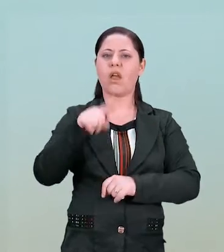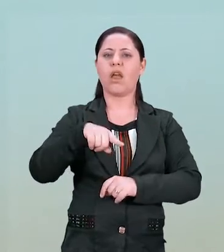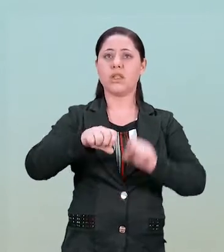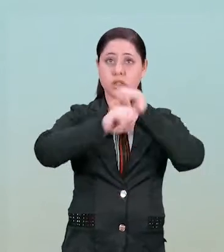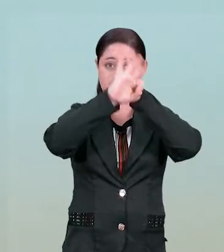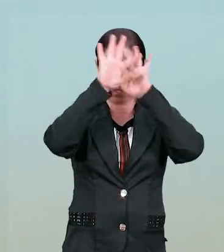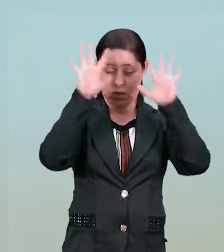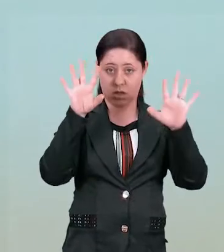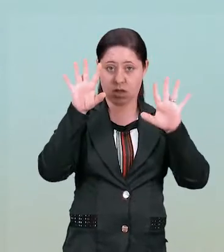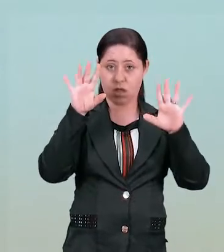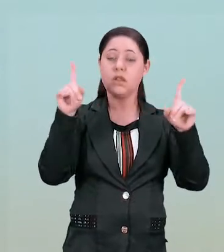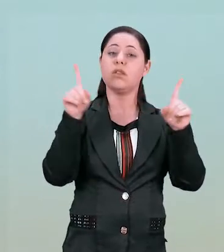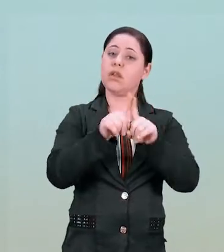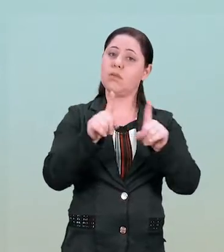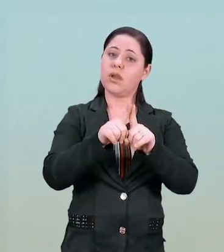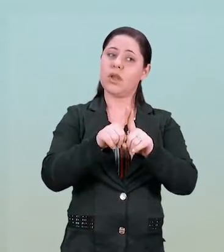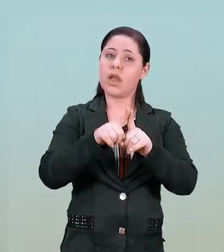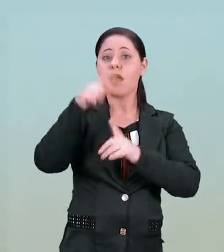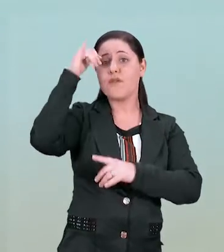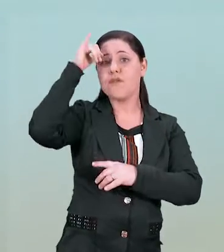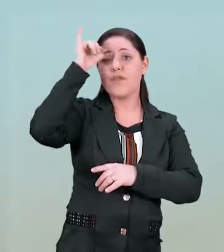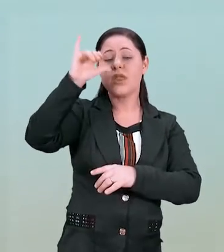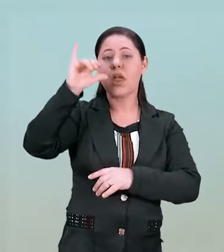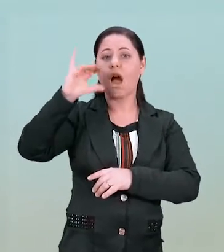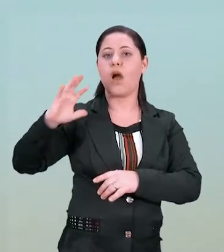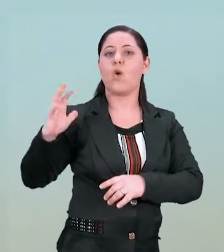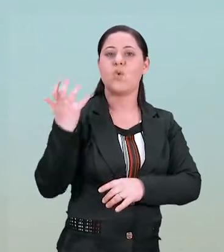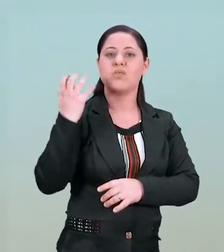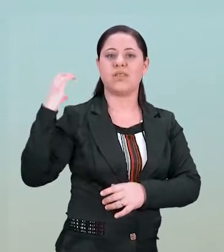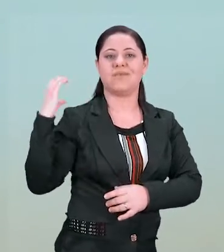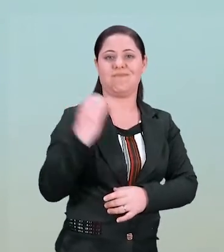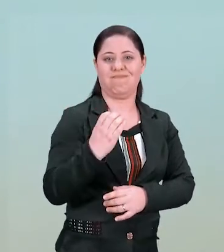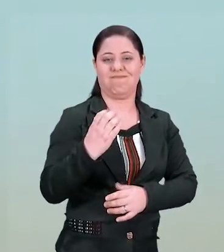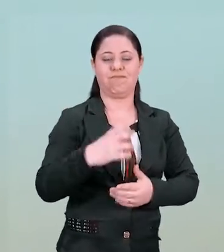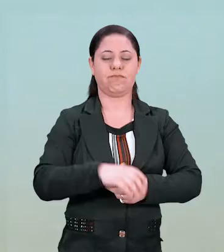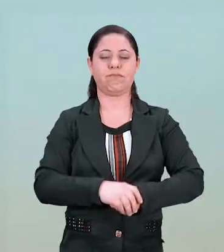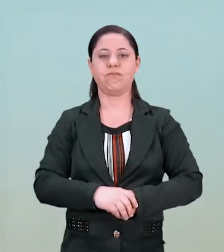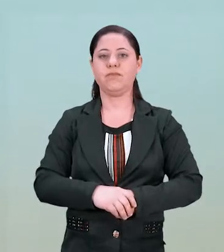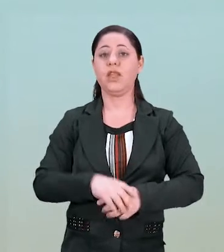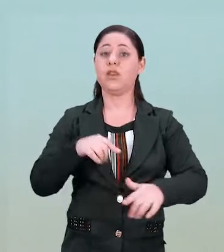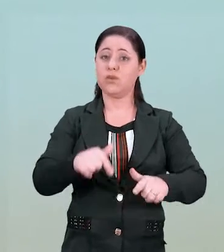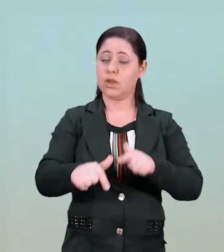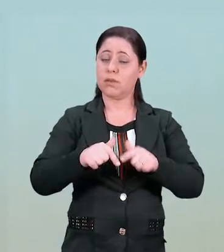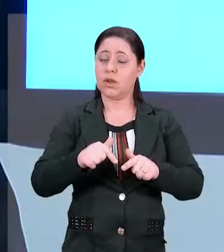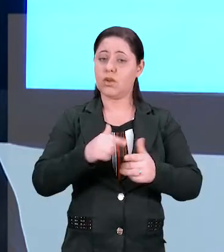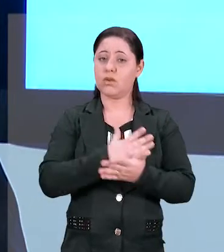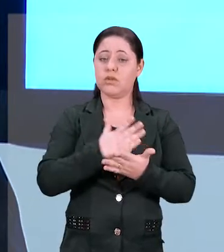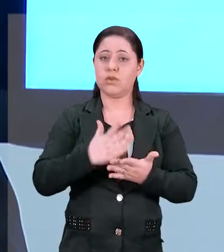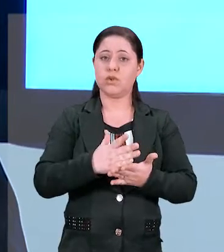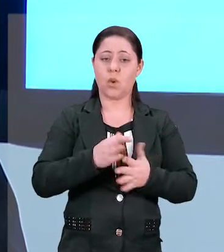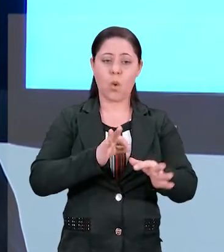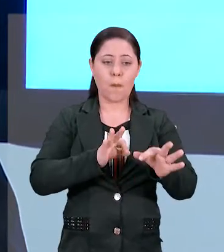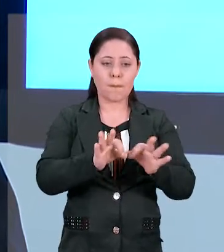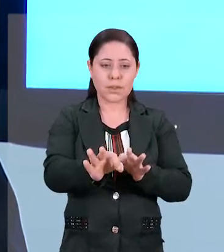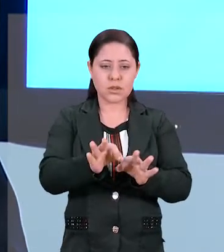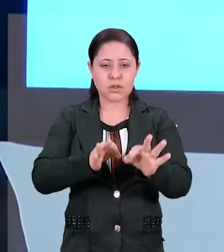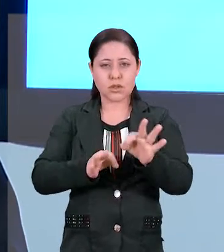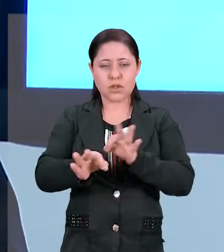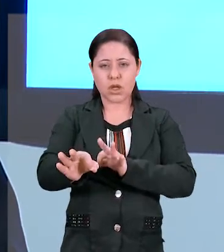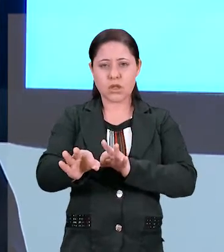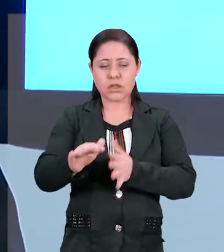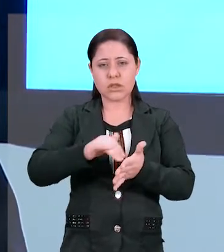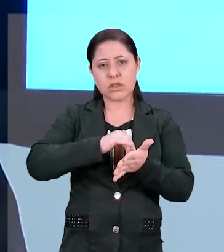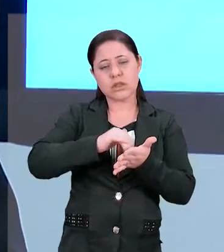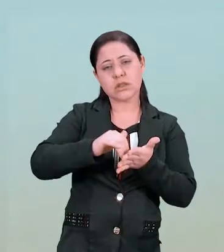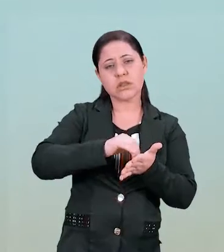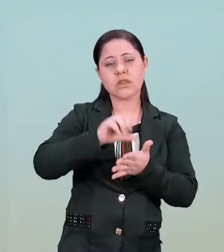só esclarecer, mas não deixar acontecer. E aí, todo um trabalho que começou sendo planejado pelo então procurador,